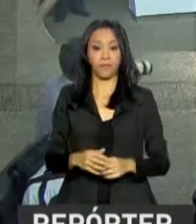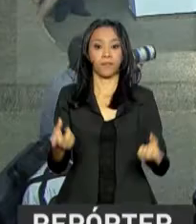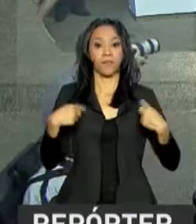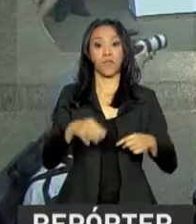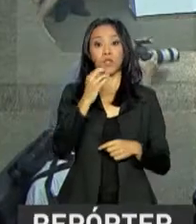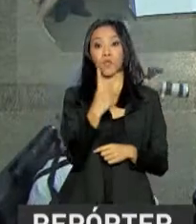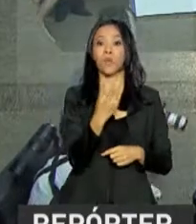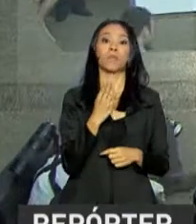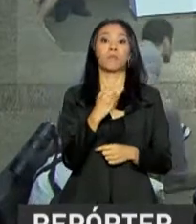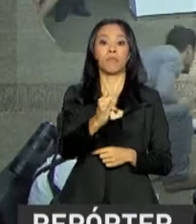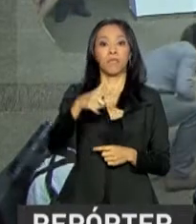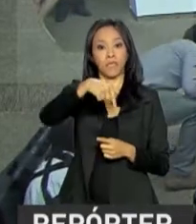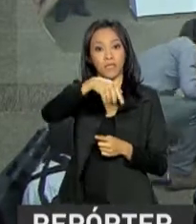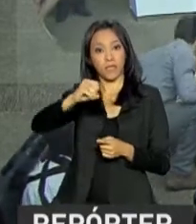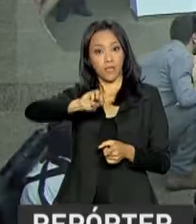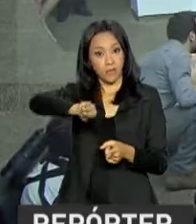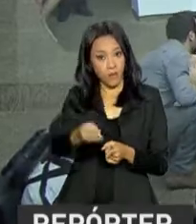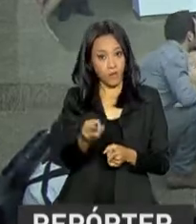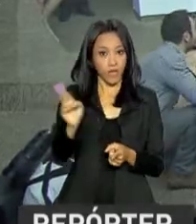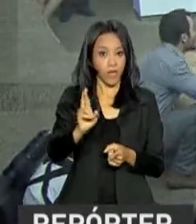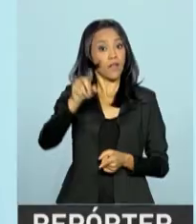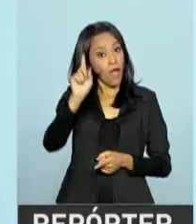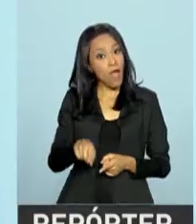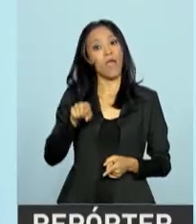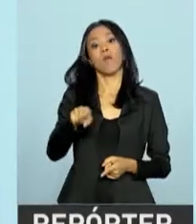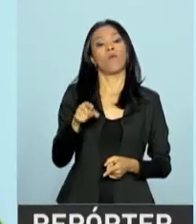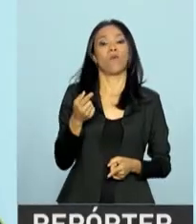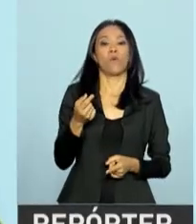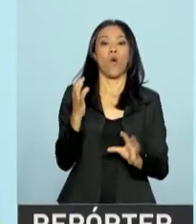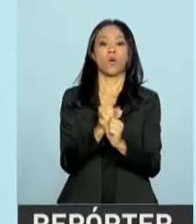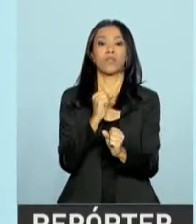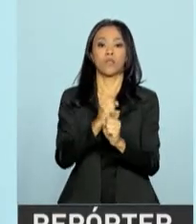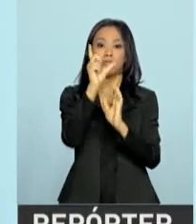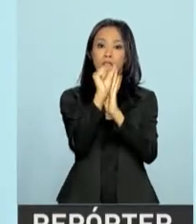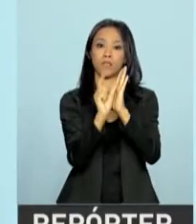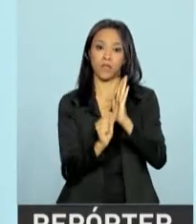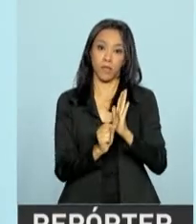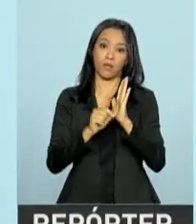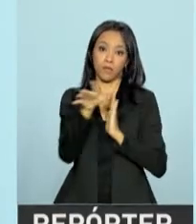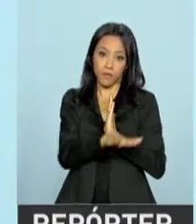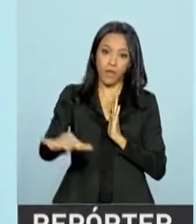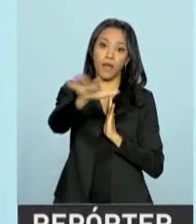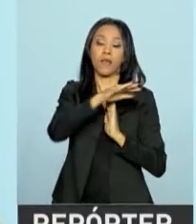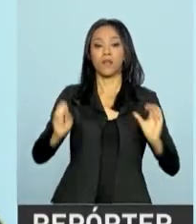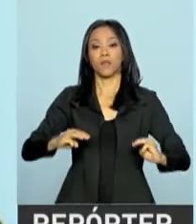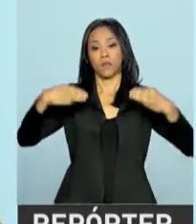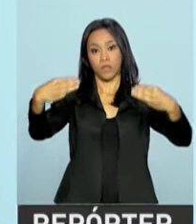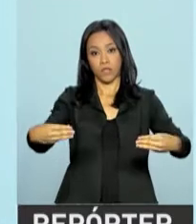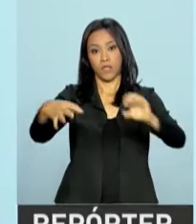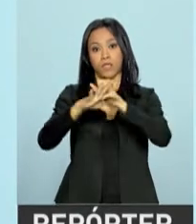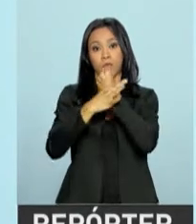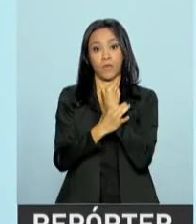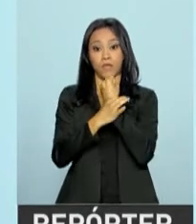bilhões e 700 milhões de reais este vai ser o orçamento do ministério extraordinário da segurança pública o anúncio foi